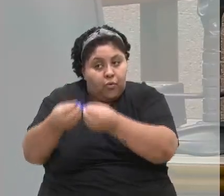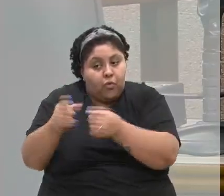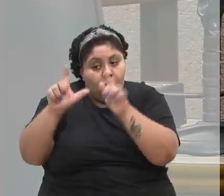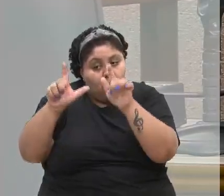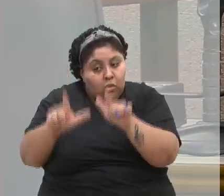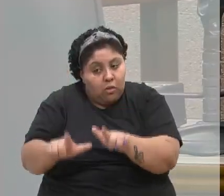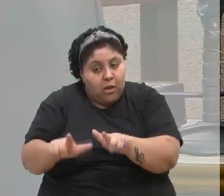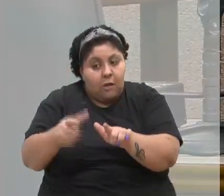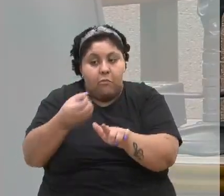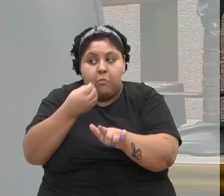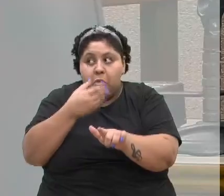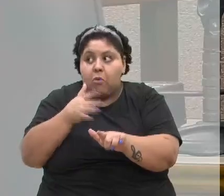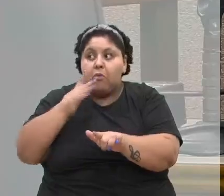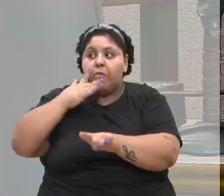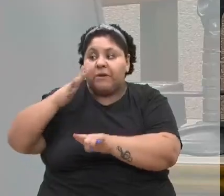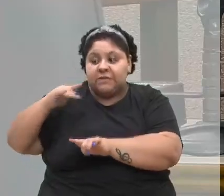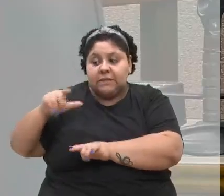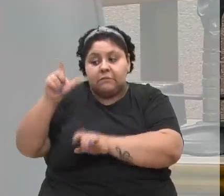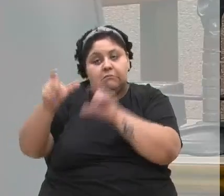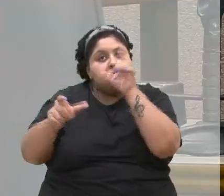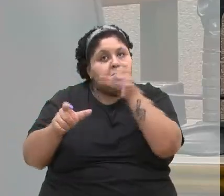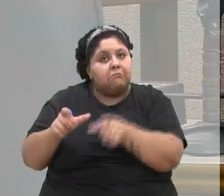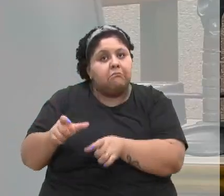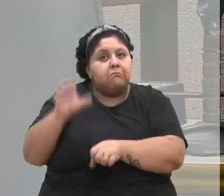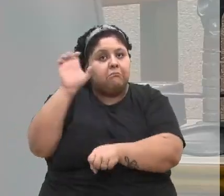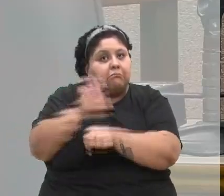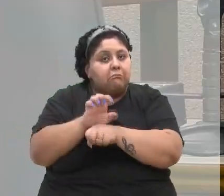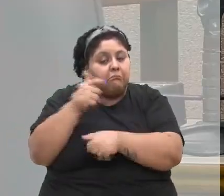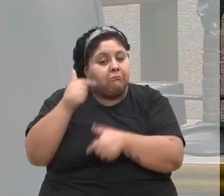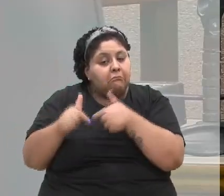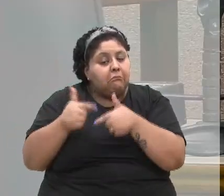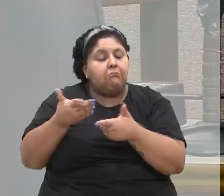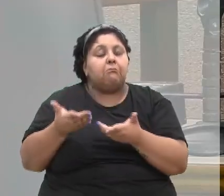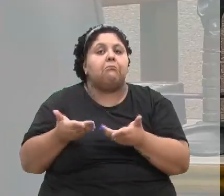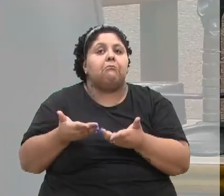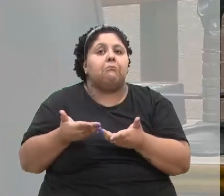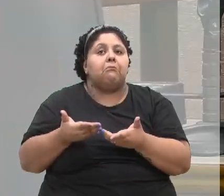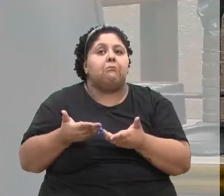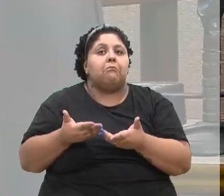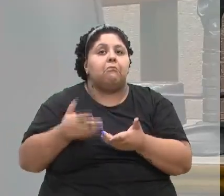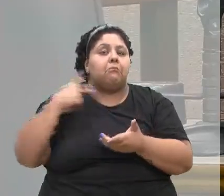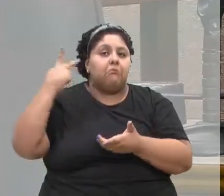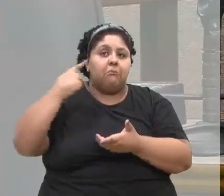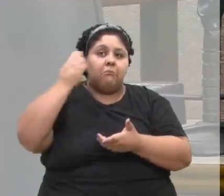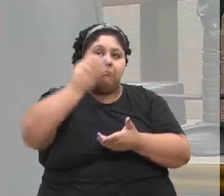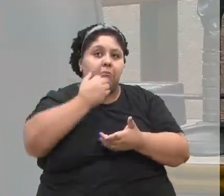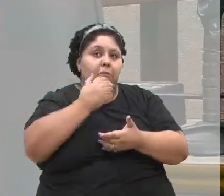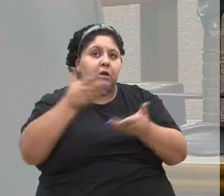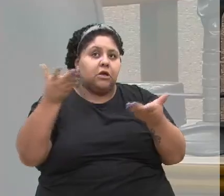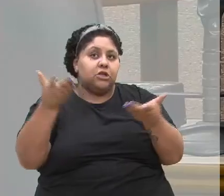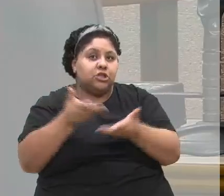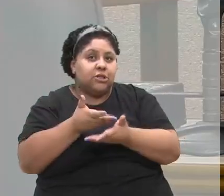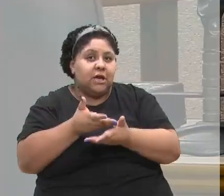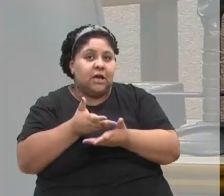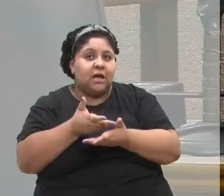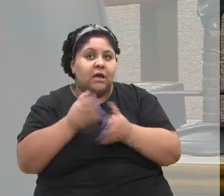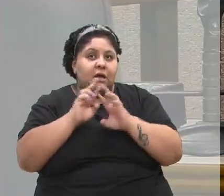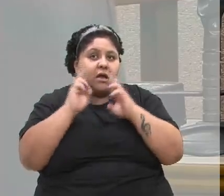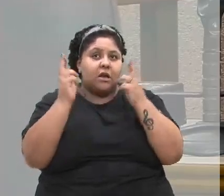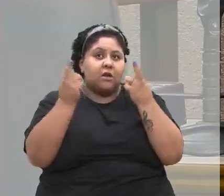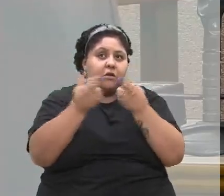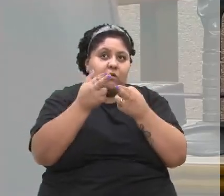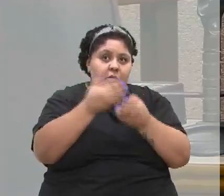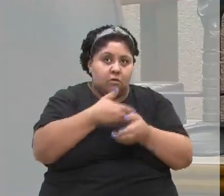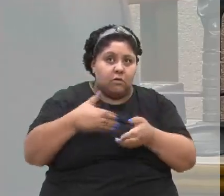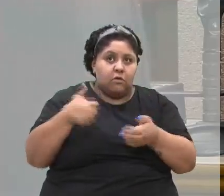para as crianças, para as pessoas. Destaca o trabalho do vereador Camilles, né, que já promoveu reunião pública desde o primeiro ano de mandato, né,